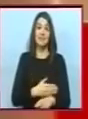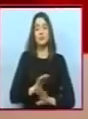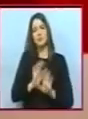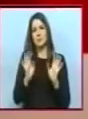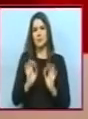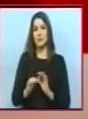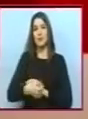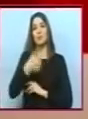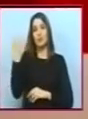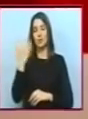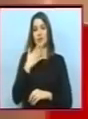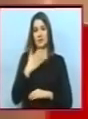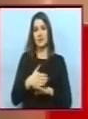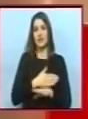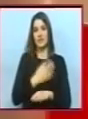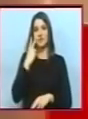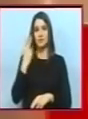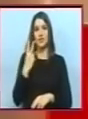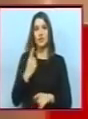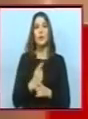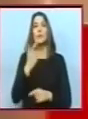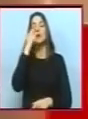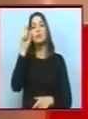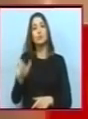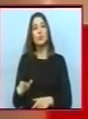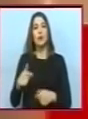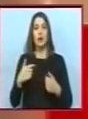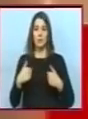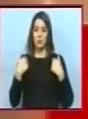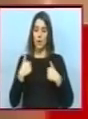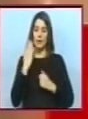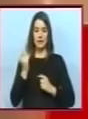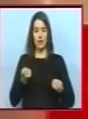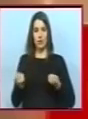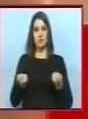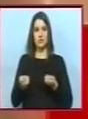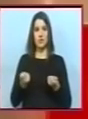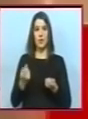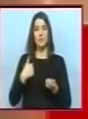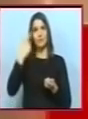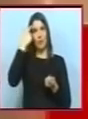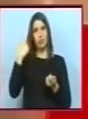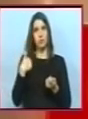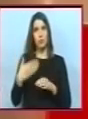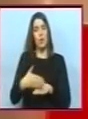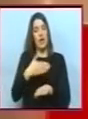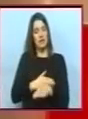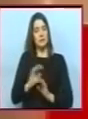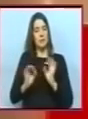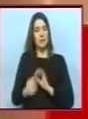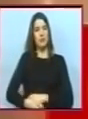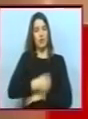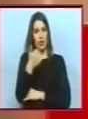essa... Quando a pessoa que está a tentar organizar o seu património antecipa essa necessidade, é porque